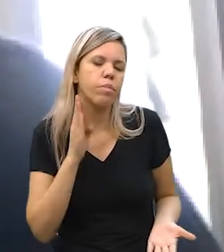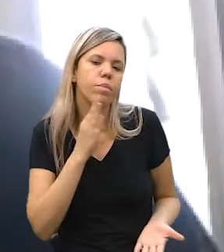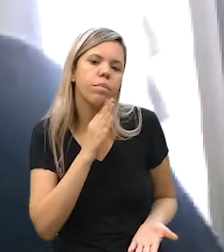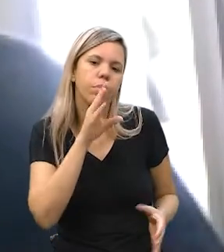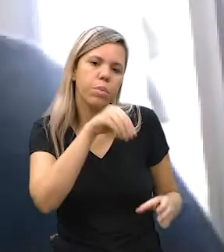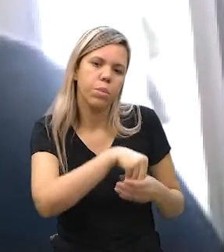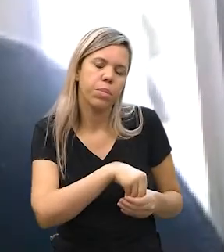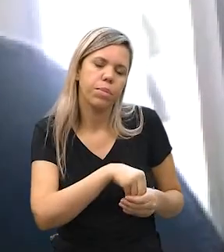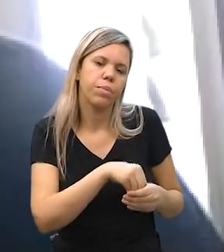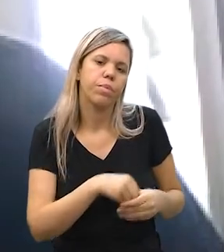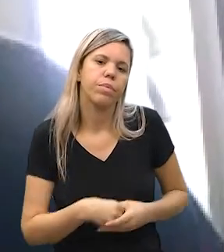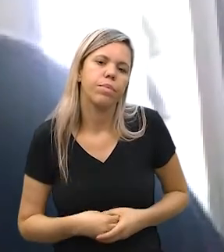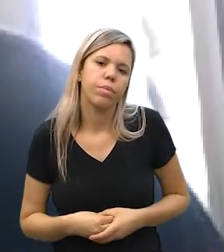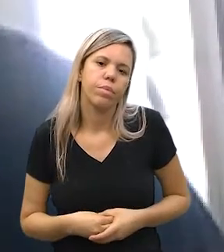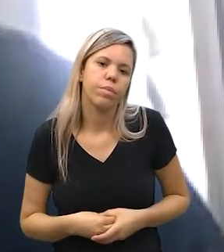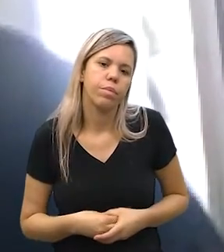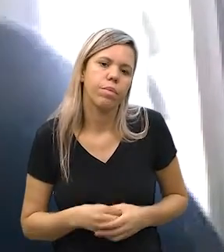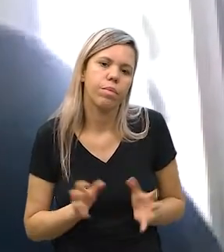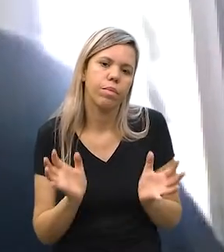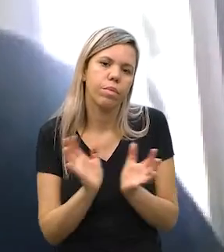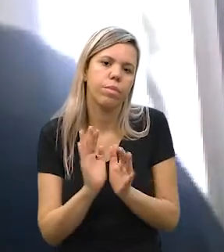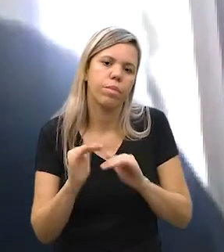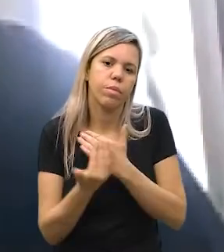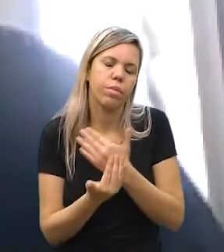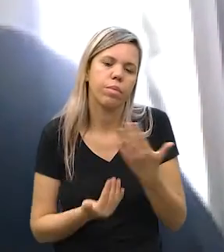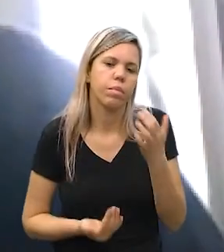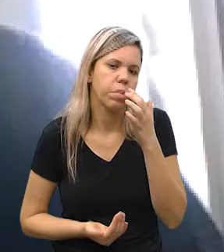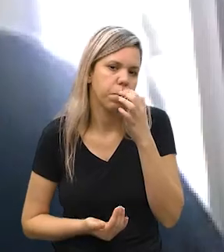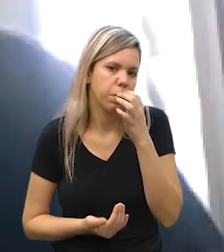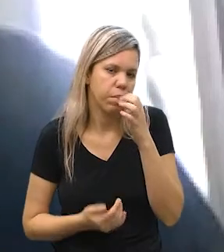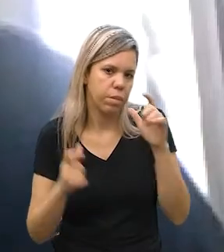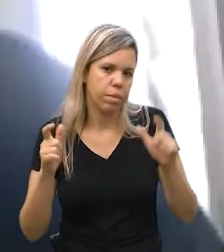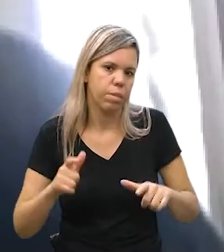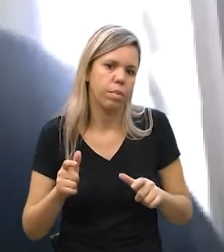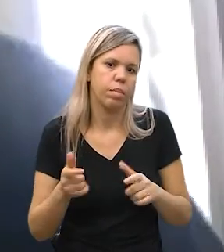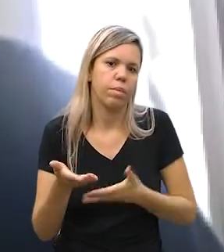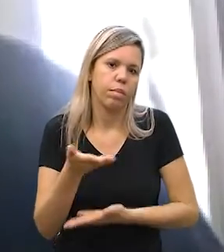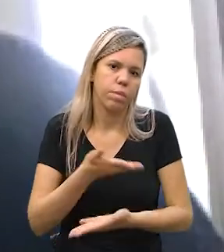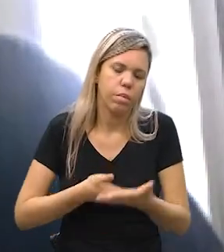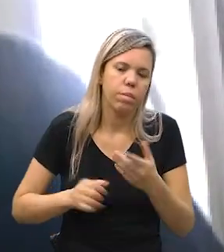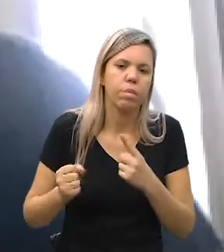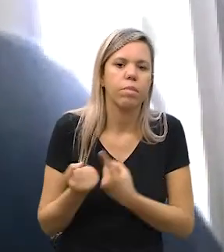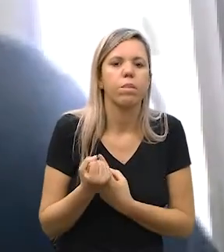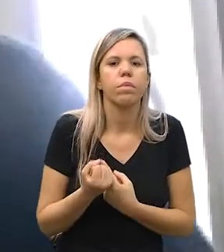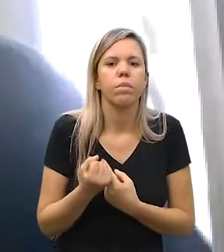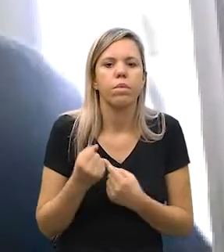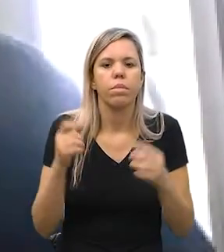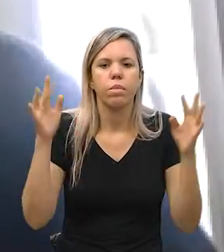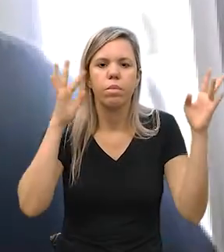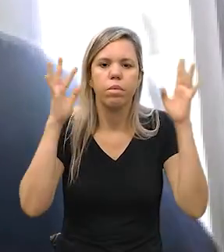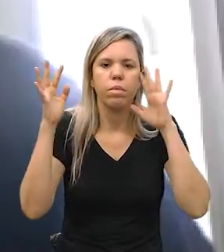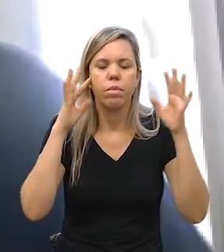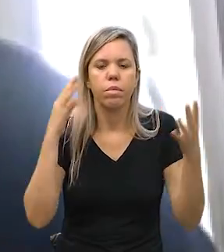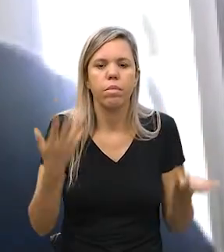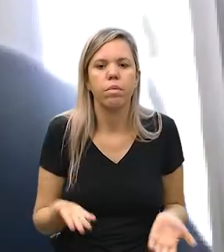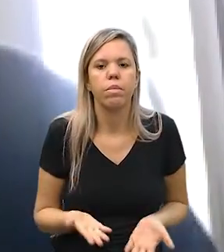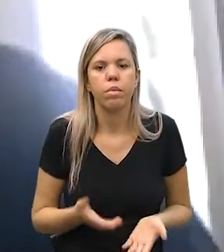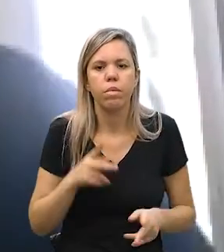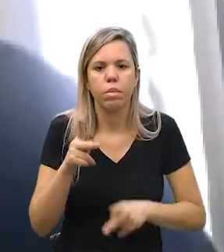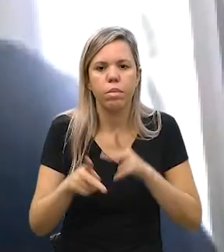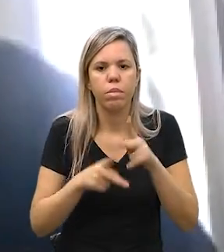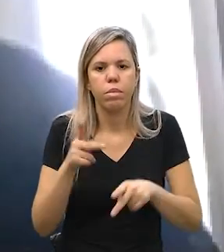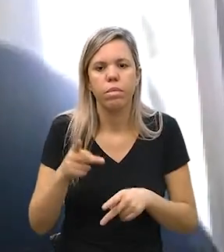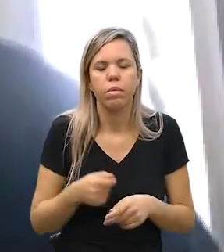bar dentro da comunidade é um ponto de social, é um ponto de descontração, né? Onde as